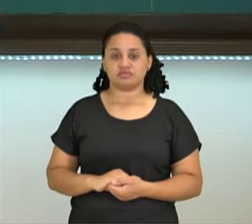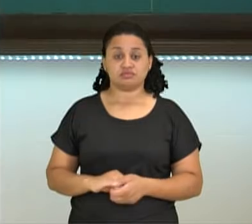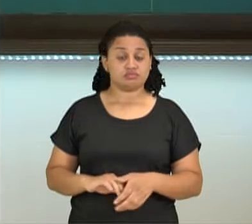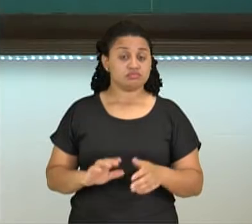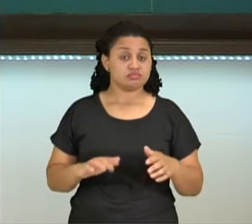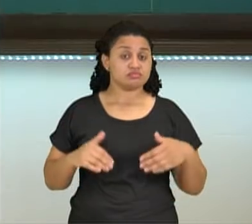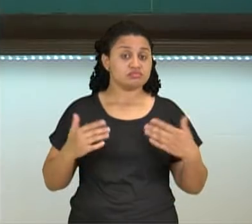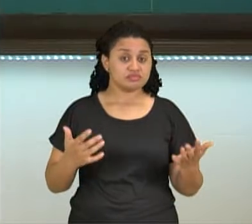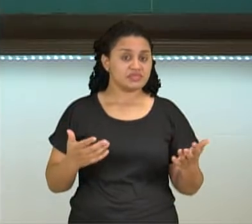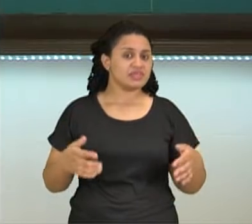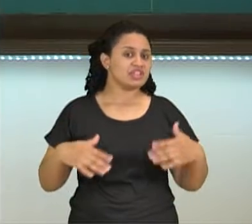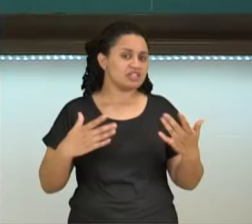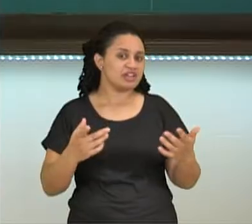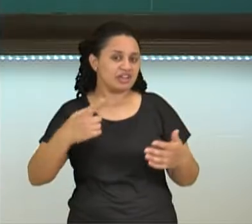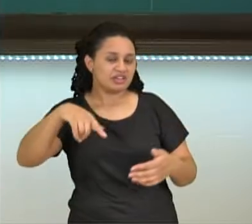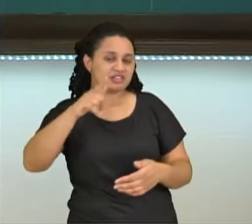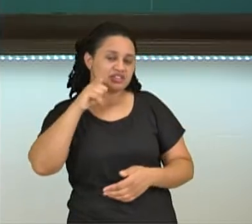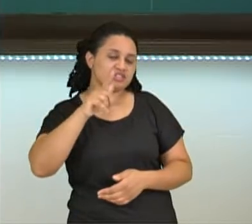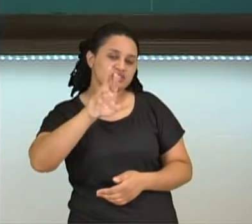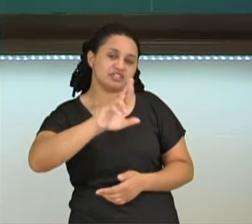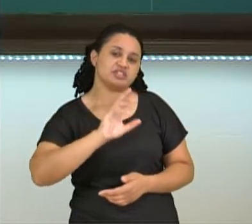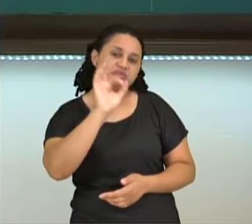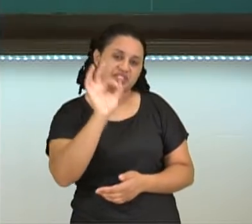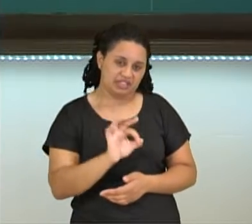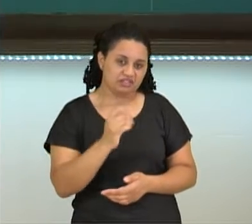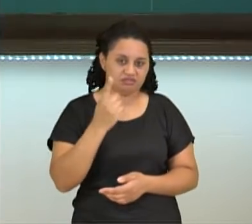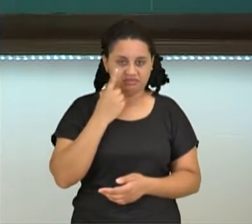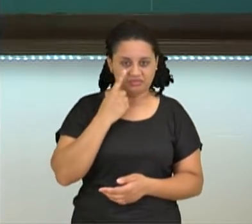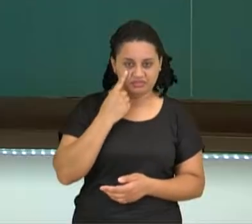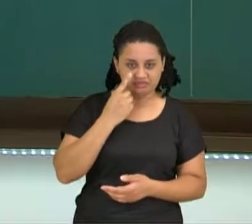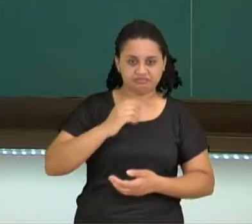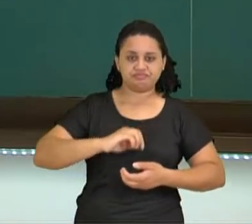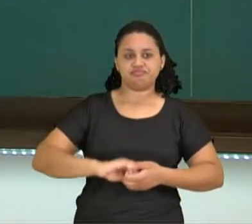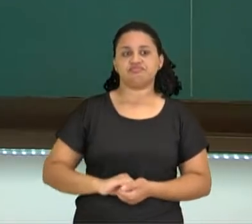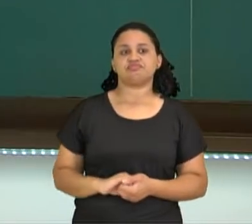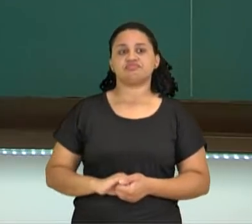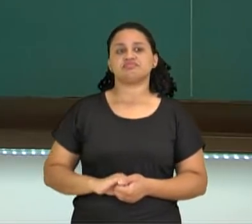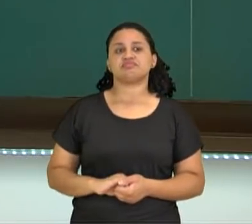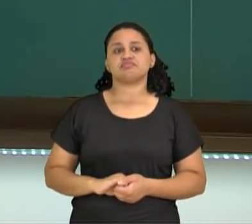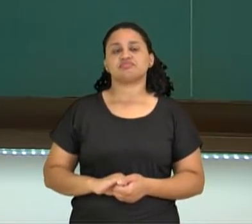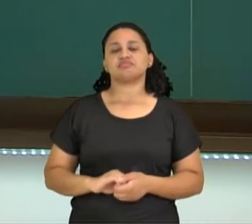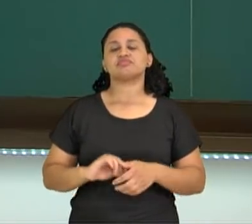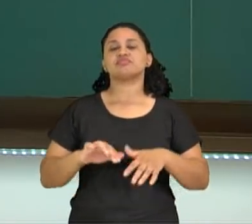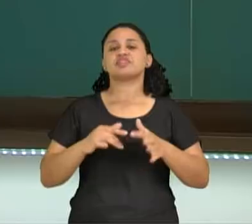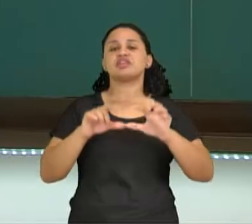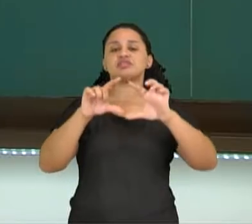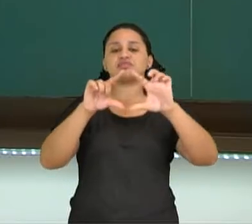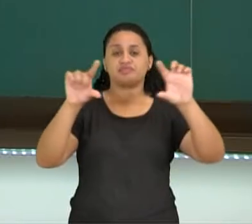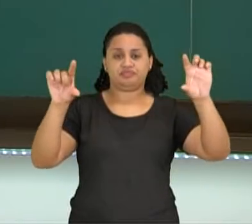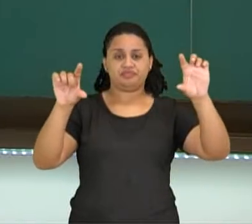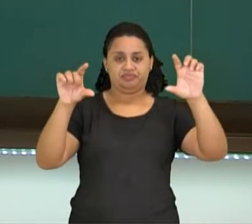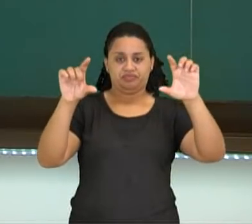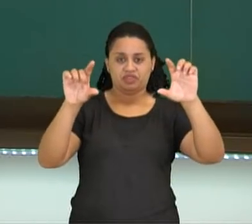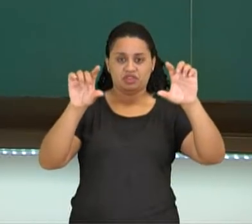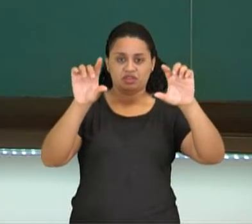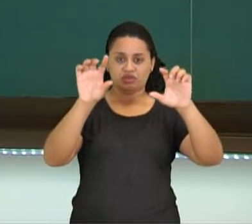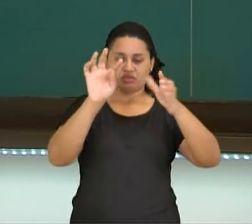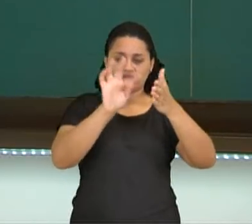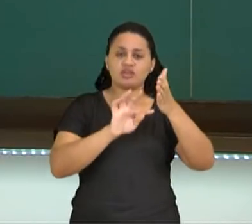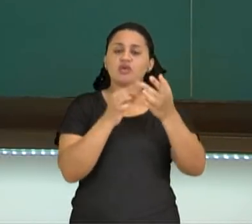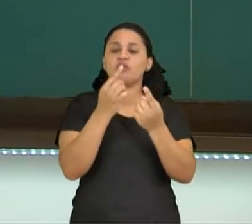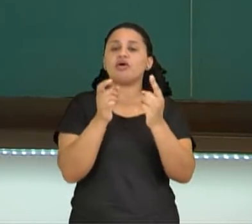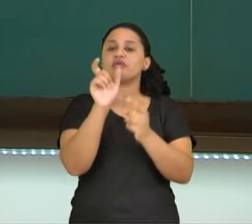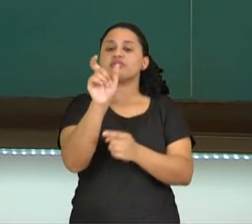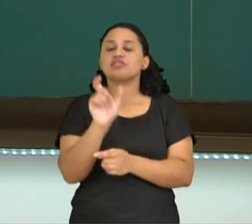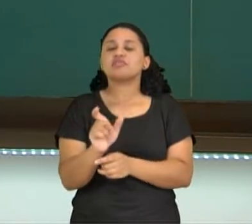E aí, será que você acertou essa? Vamos ver? Então, gente, nesse trecho, que palavras marcam uma